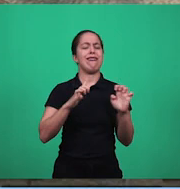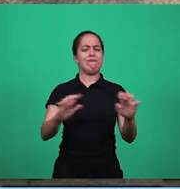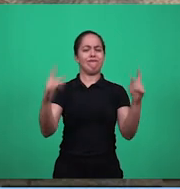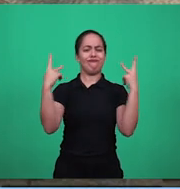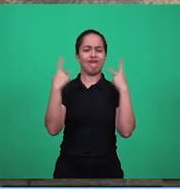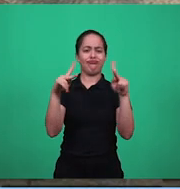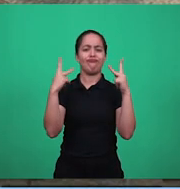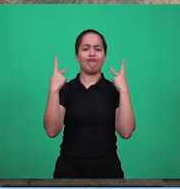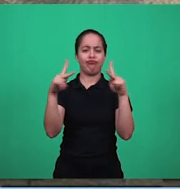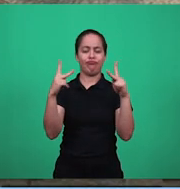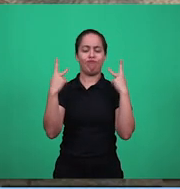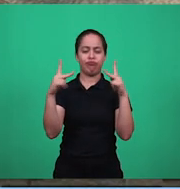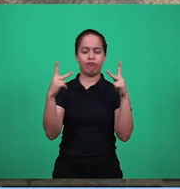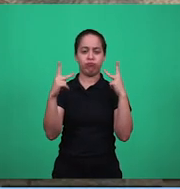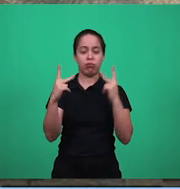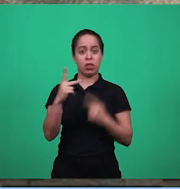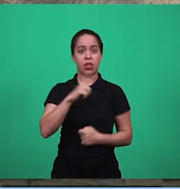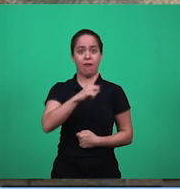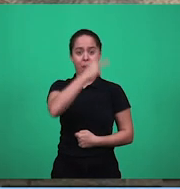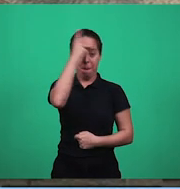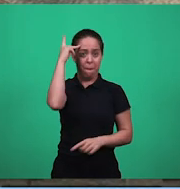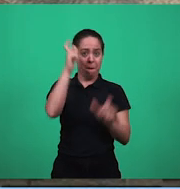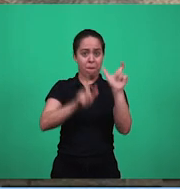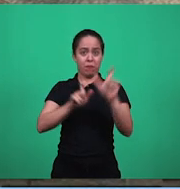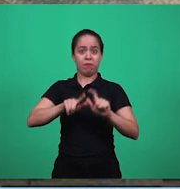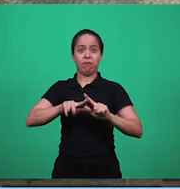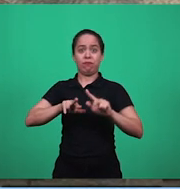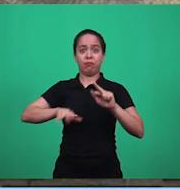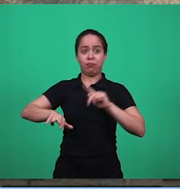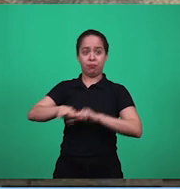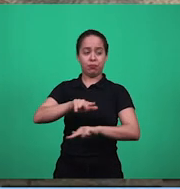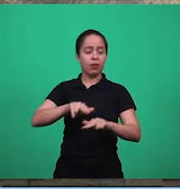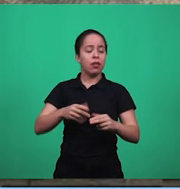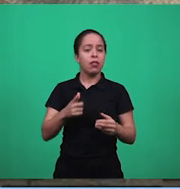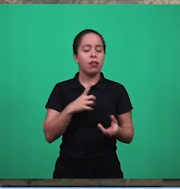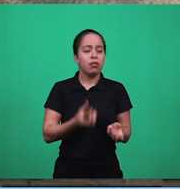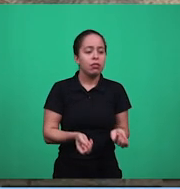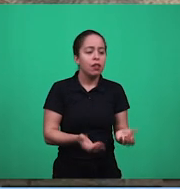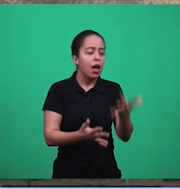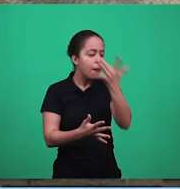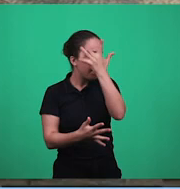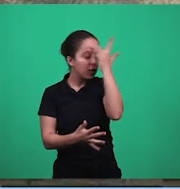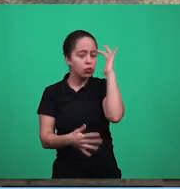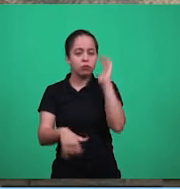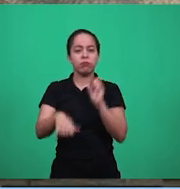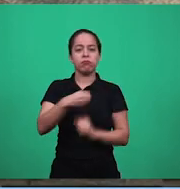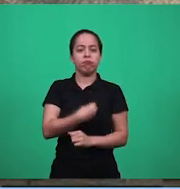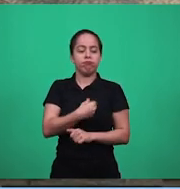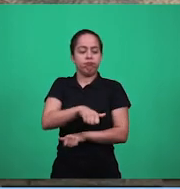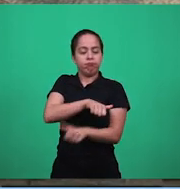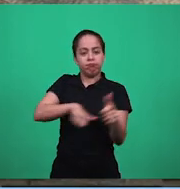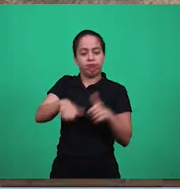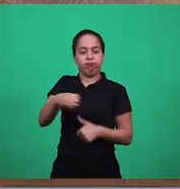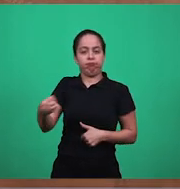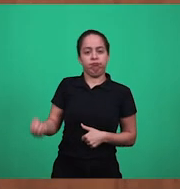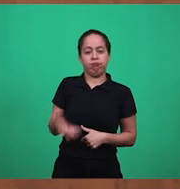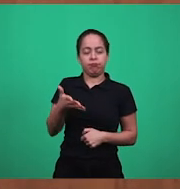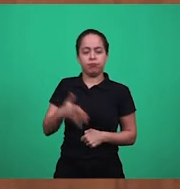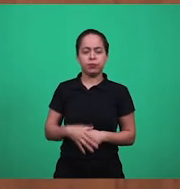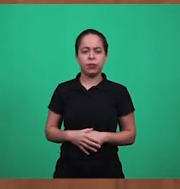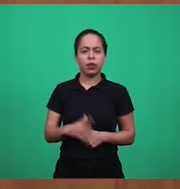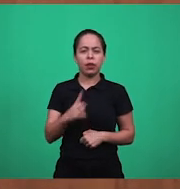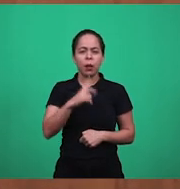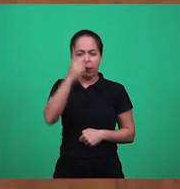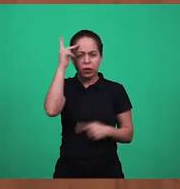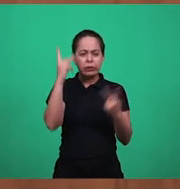eles pregavam, mais vidas se convertiam, mais a palavra de Deus transformava corações. E por